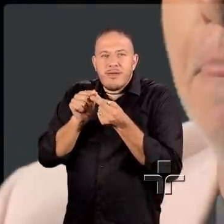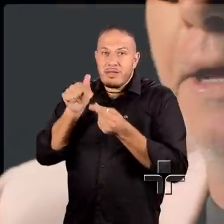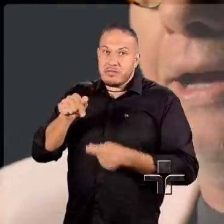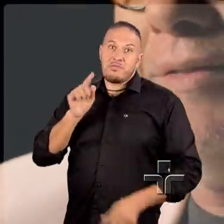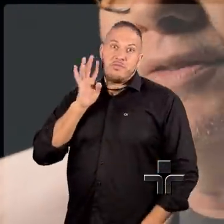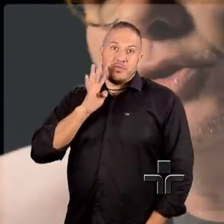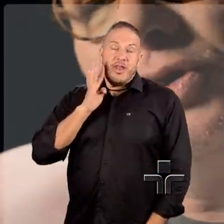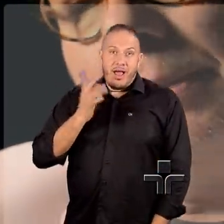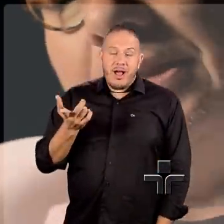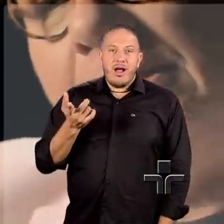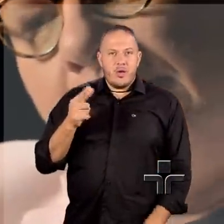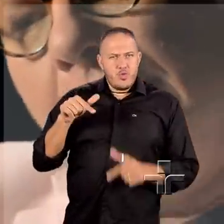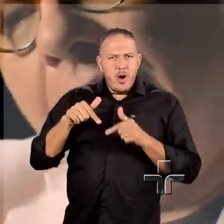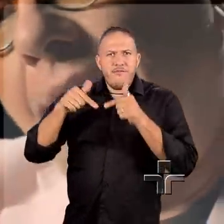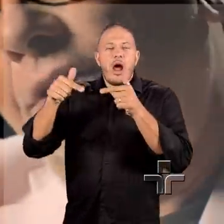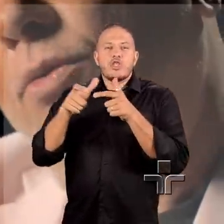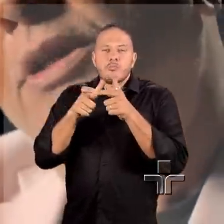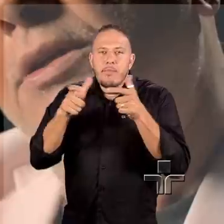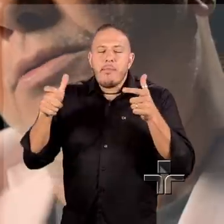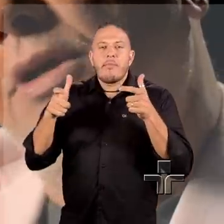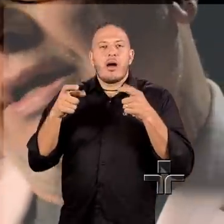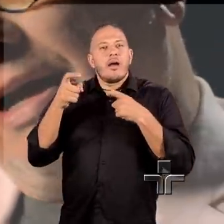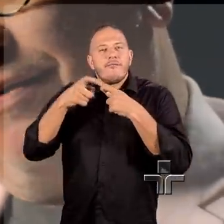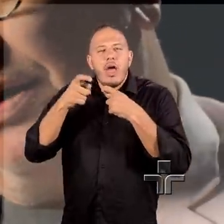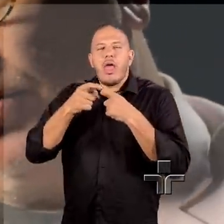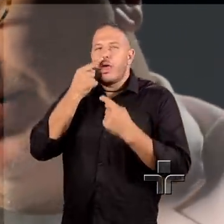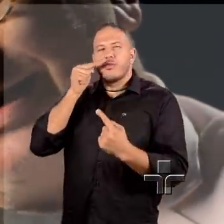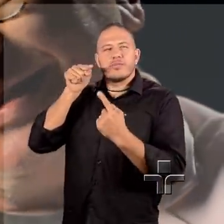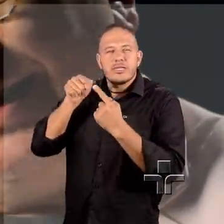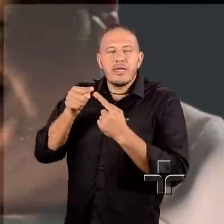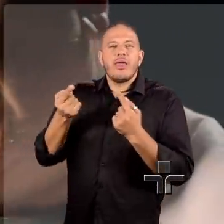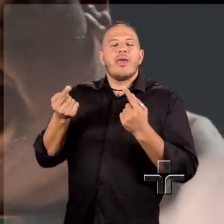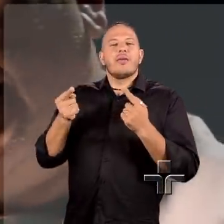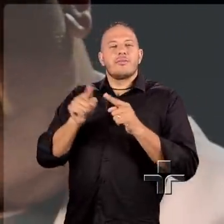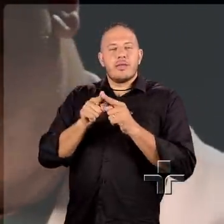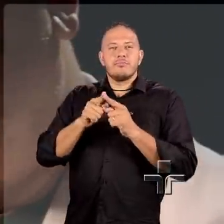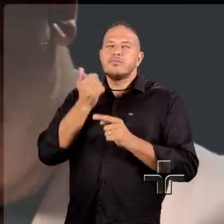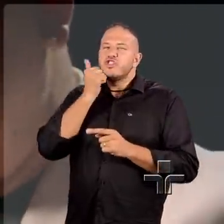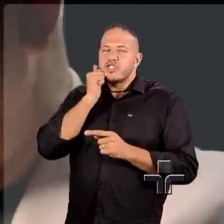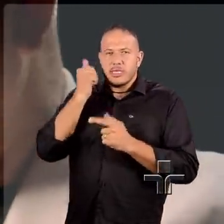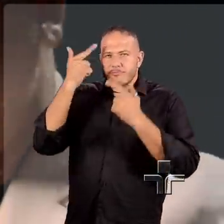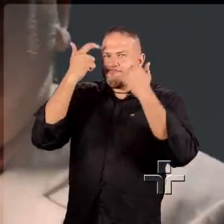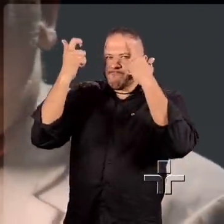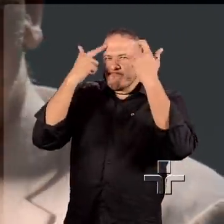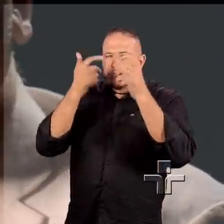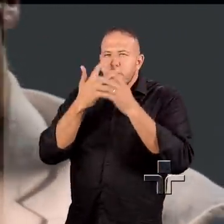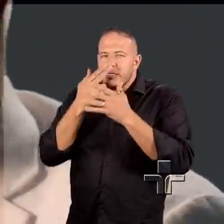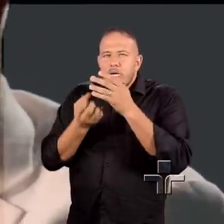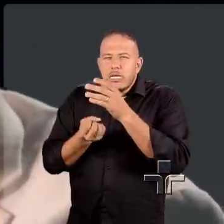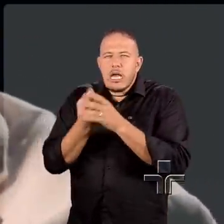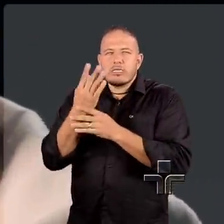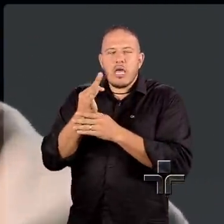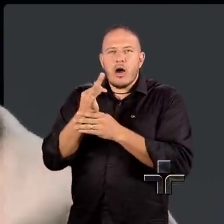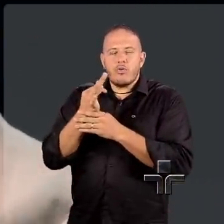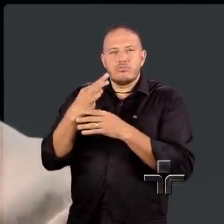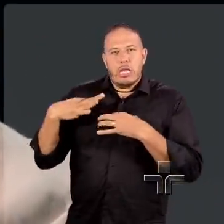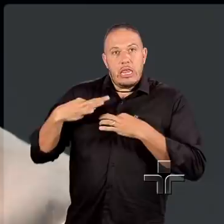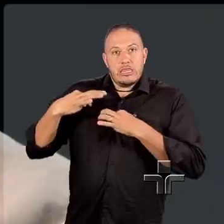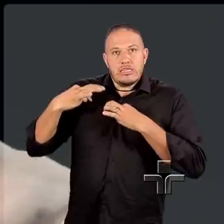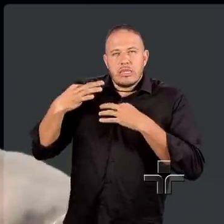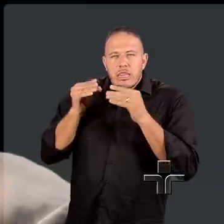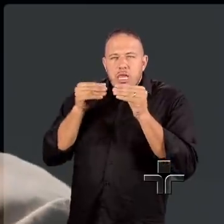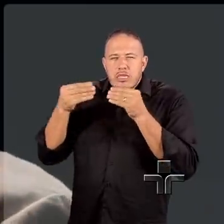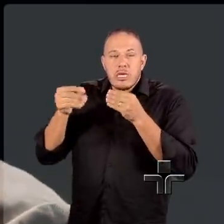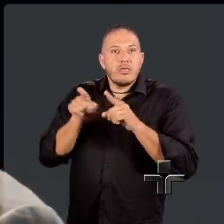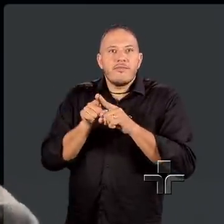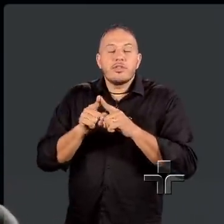legal. Né? Avanços na medicina, que tem a ver com isso, avanço nas ciências de criação de tecidos e até de casas que